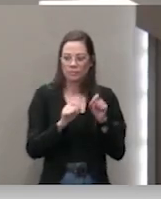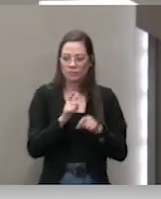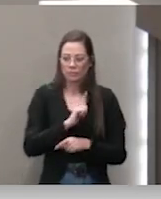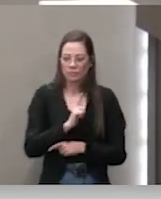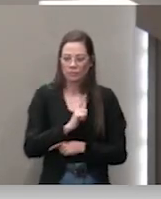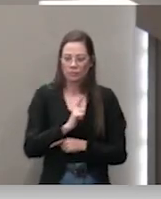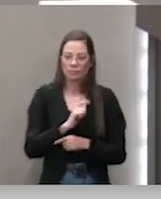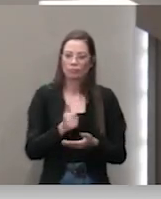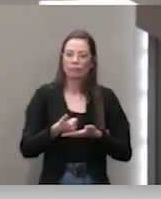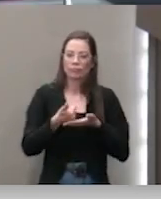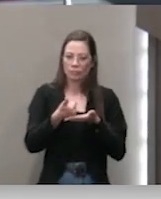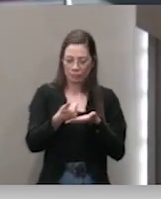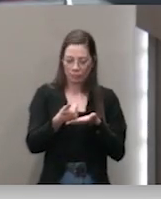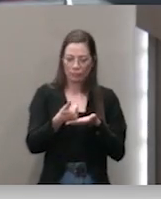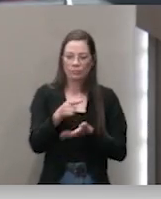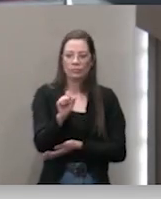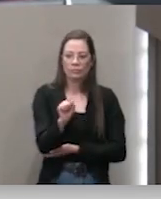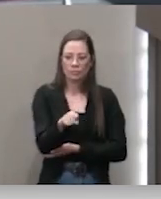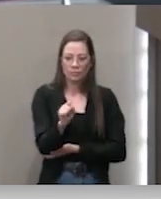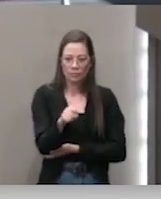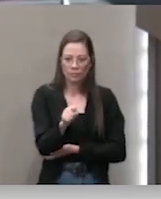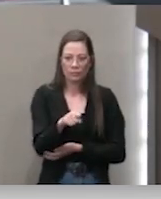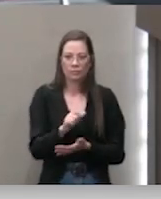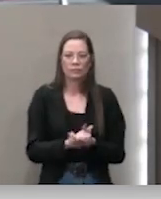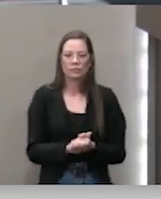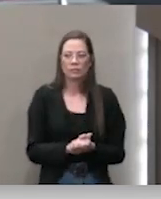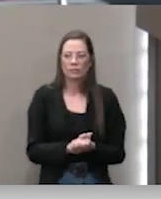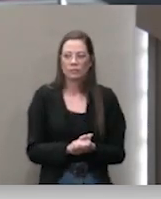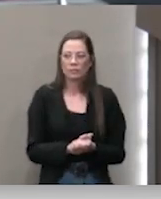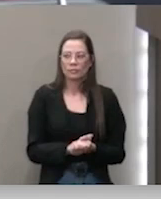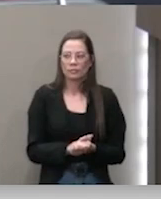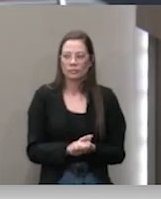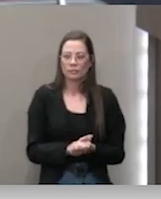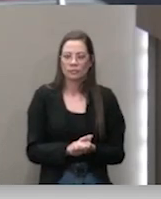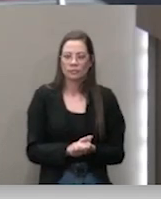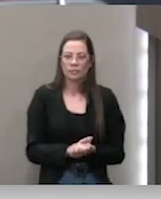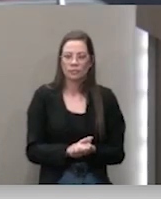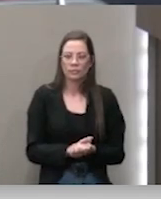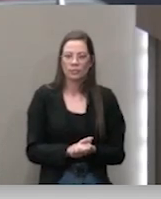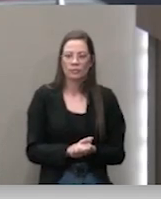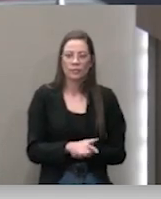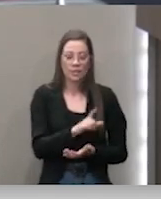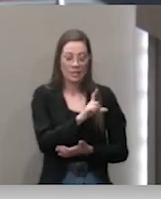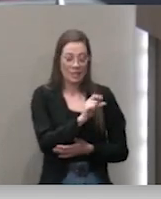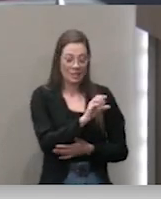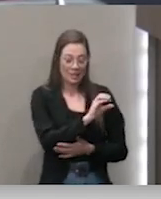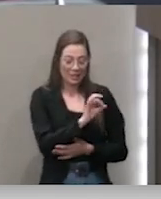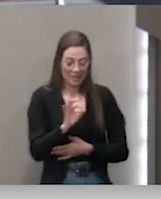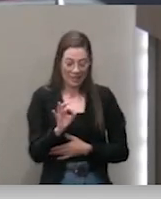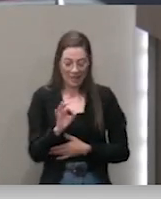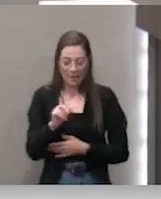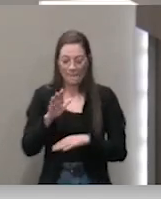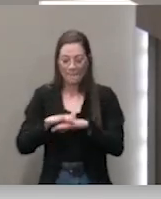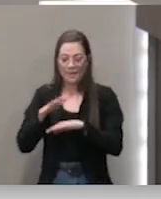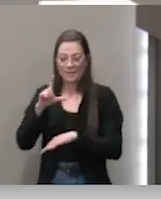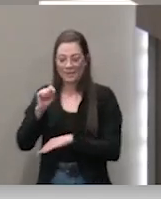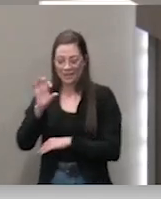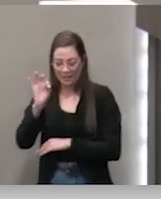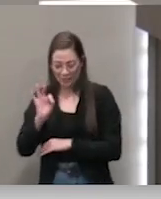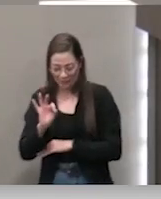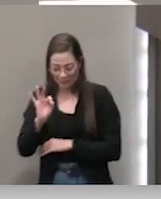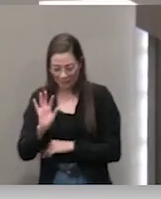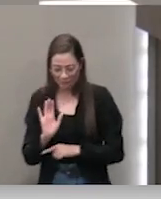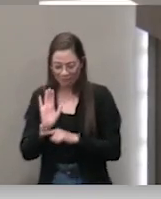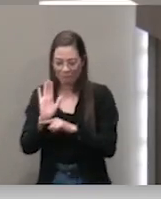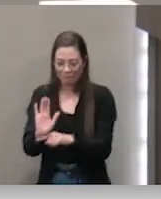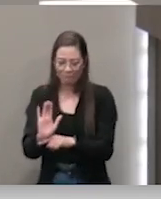meu total apoio, né? Ou 110% de apoio, porque além dos 100%, mais 10% para a senhora,